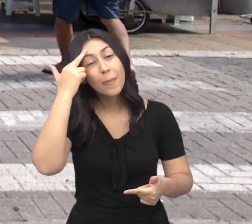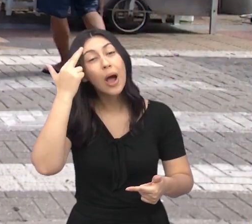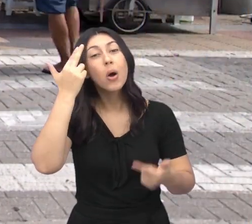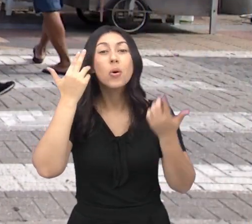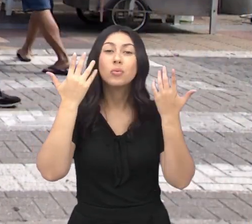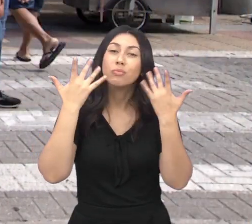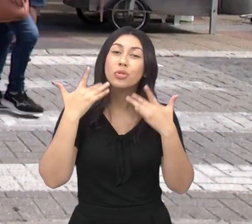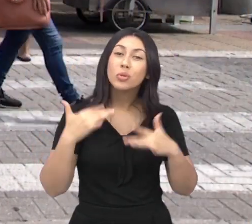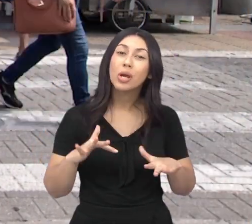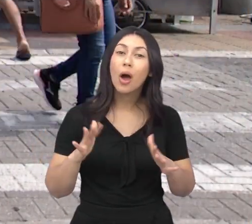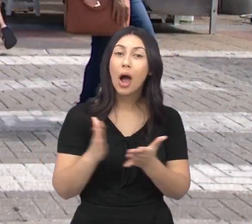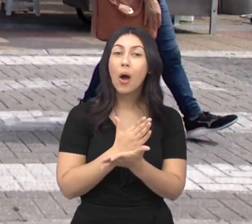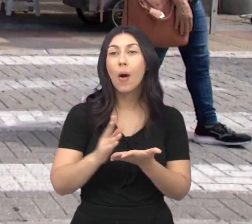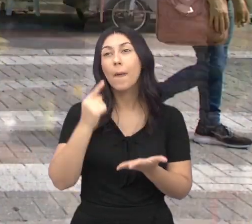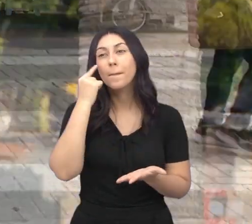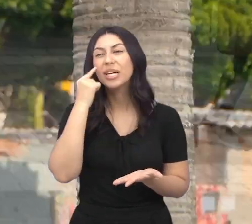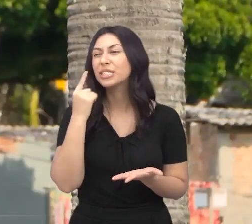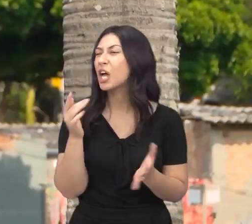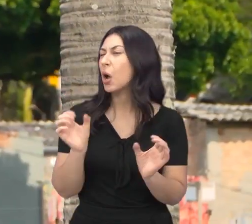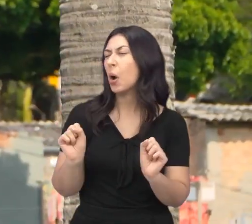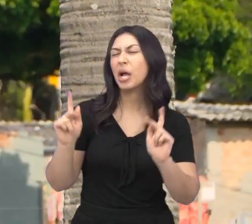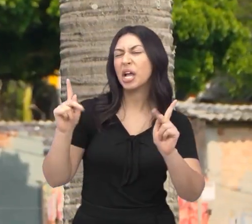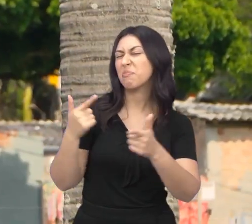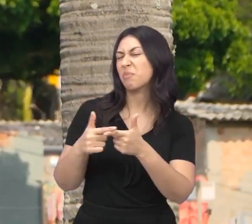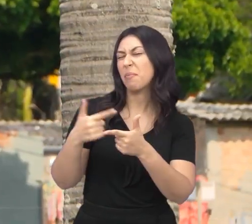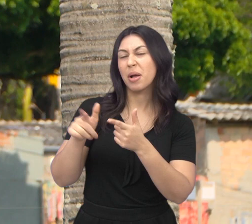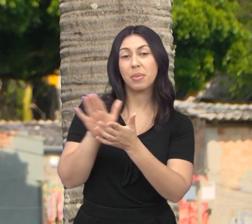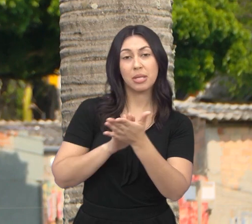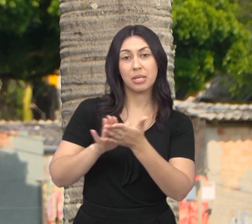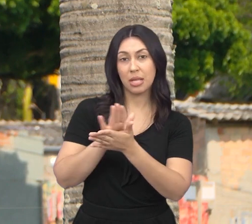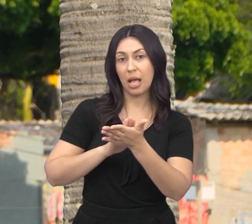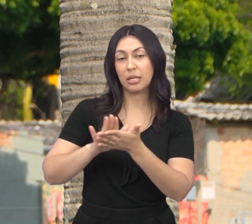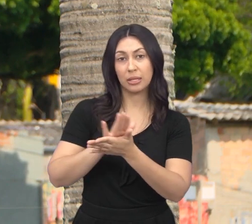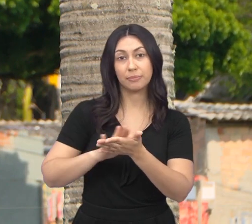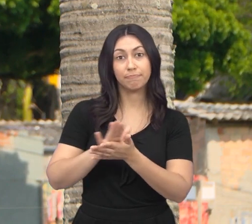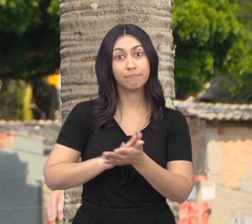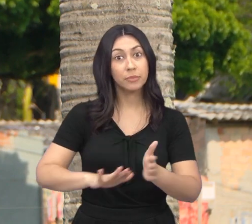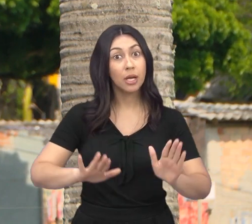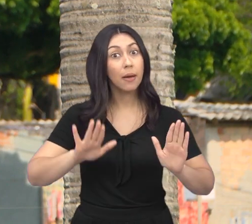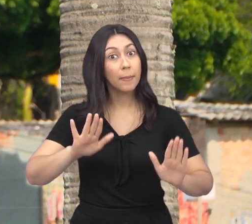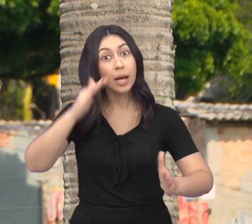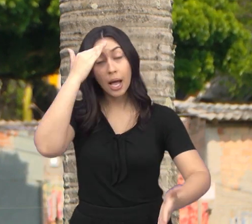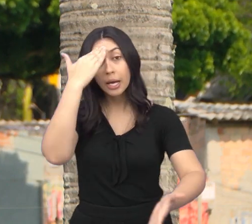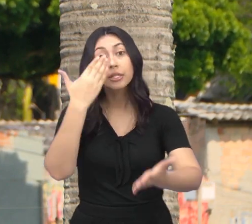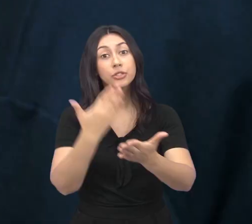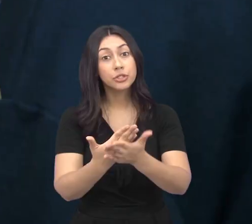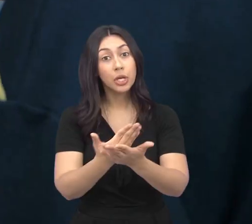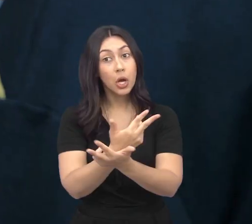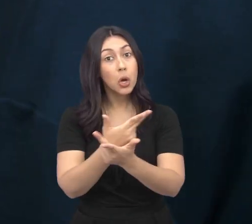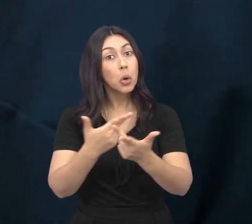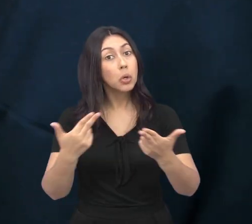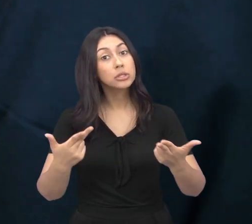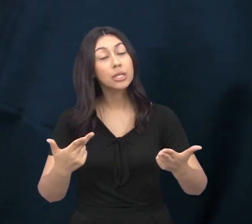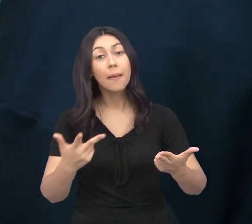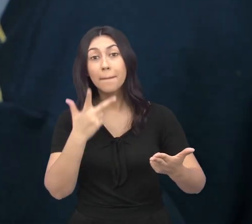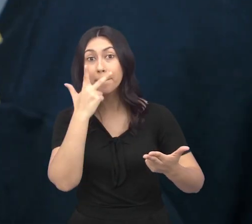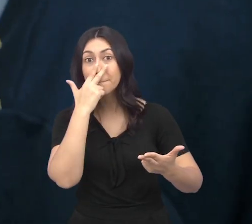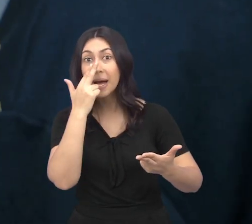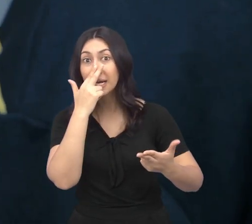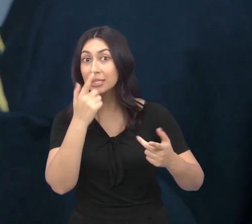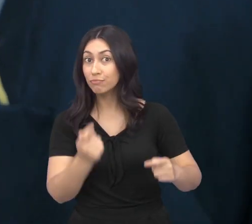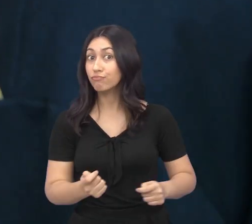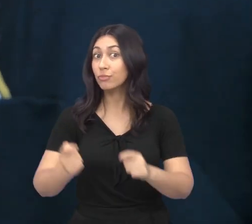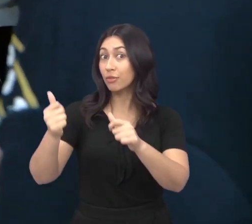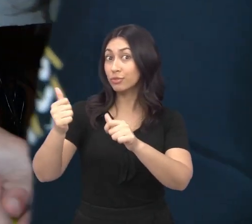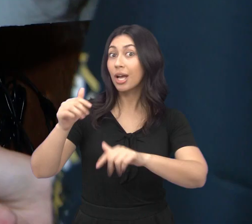muita gente considera normal e não enxerga problema nenhum nisso. Mas acredite, o que parece ser